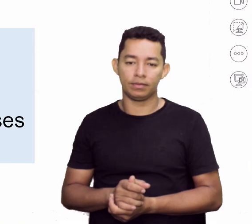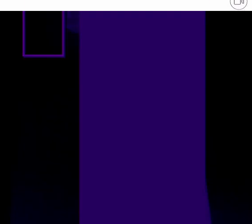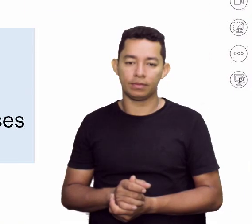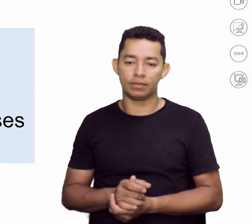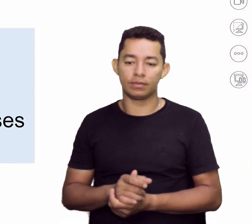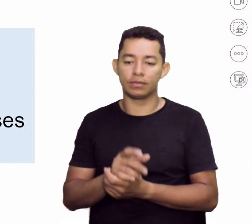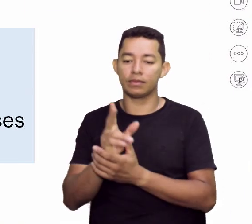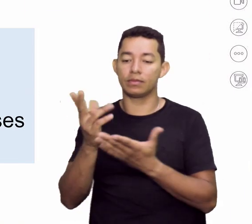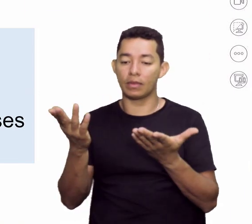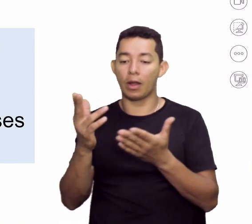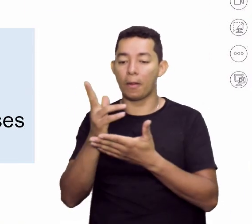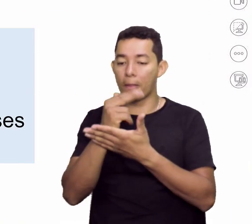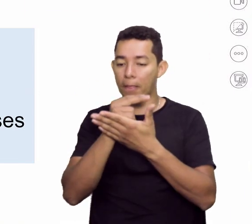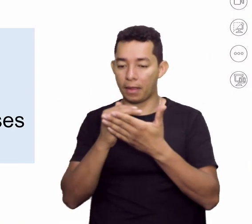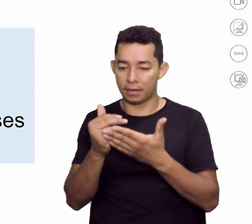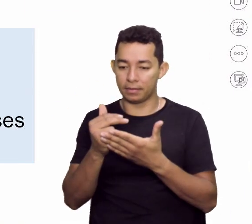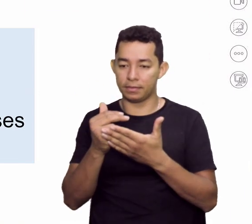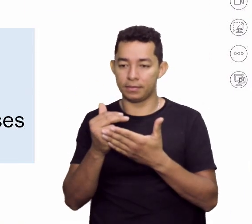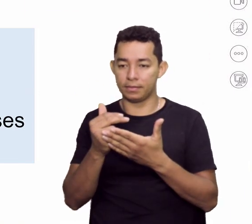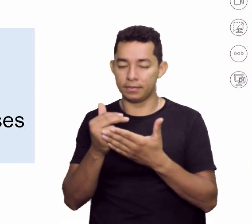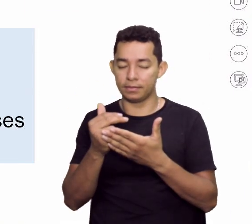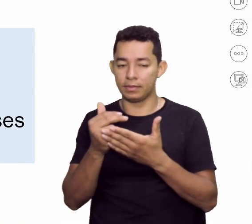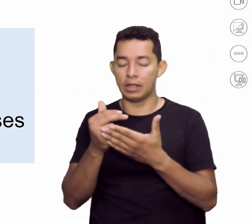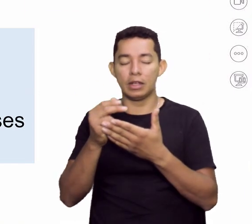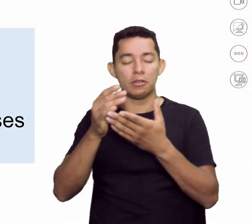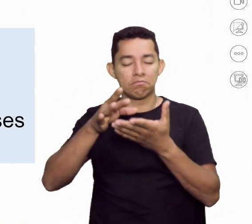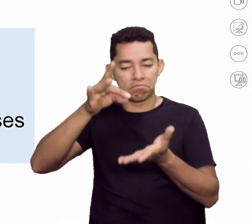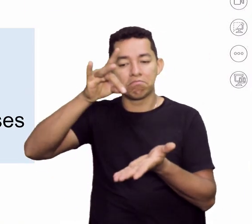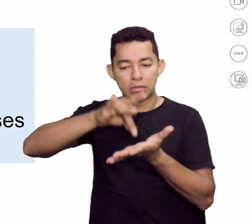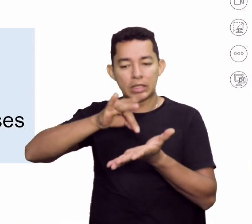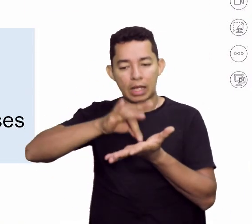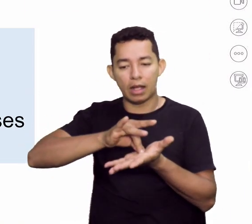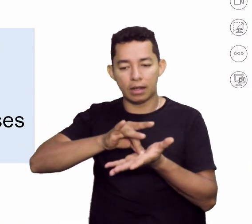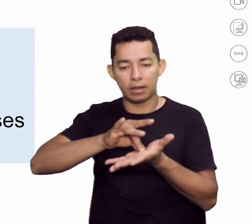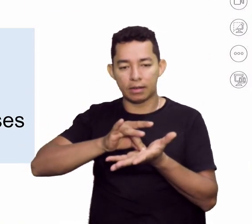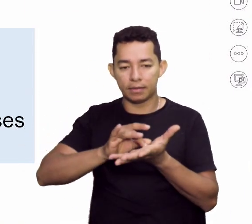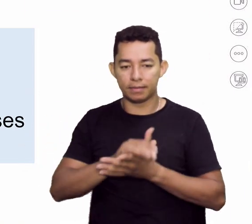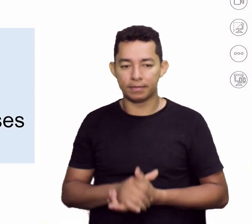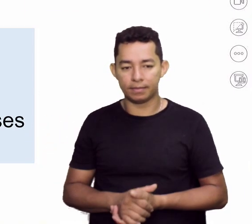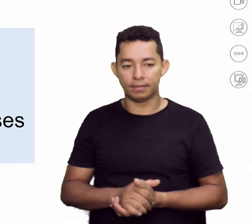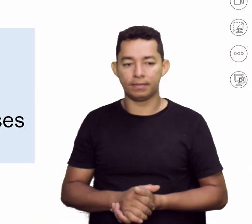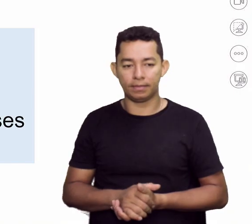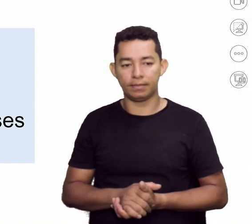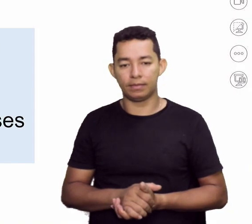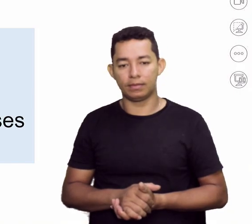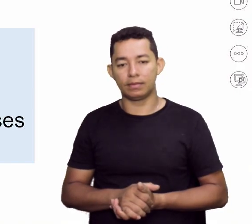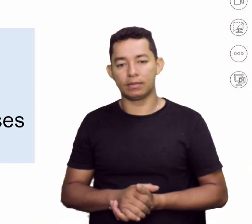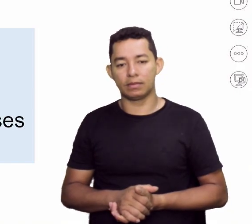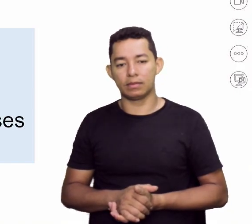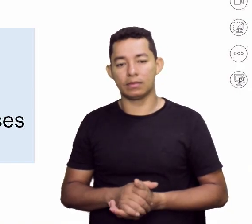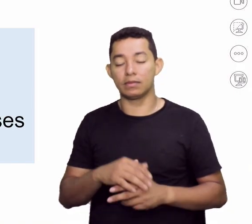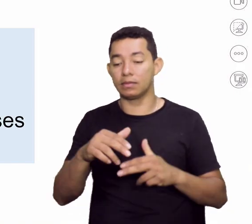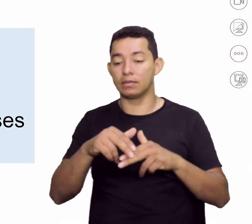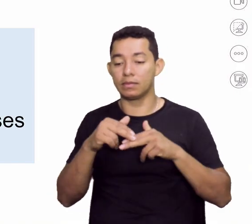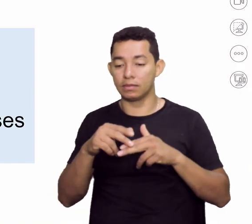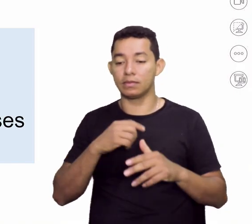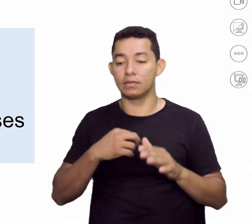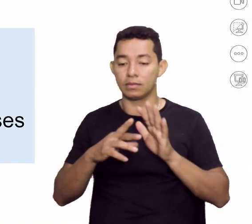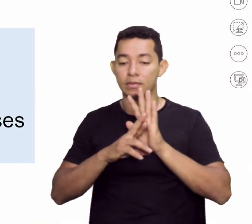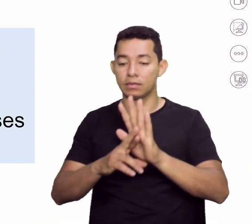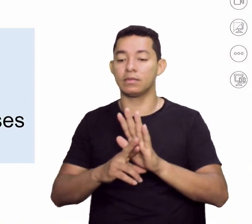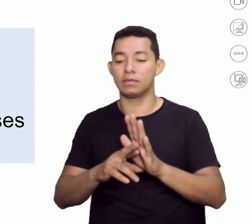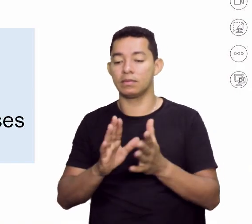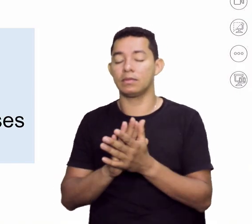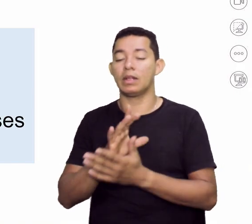são desenhos que eram bem realistas, né? E que por isso mesmo representavam. Você